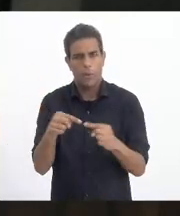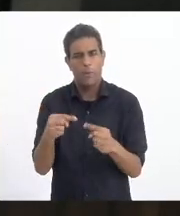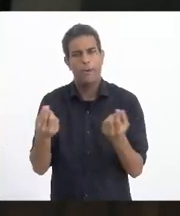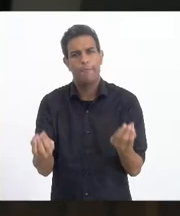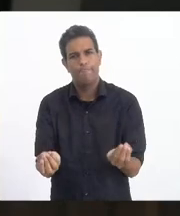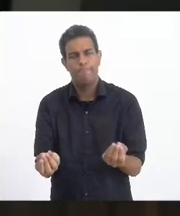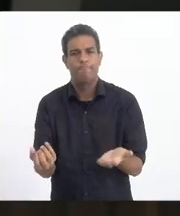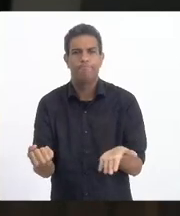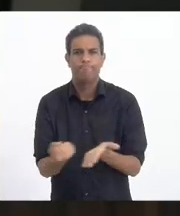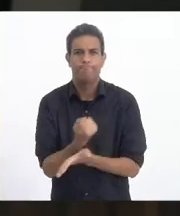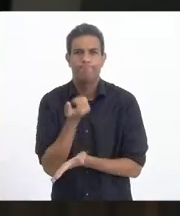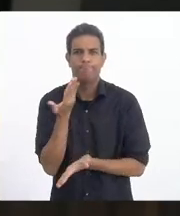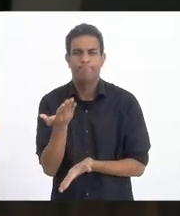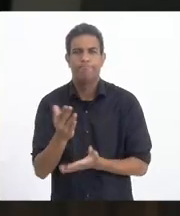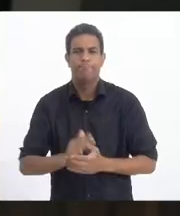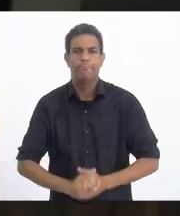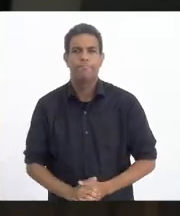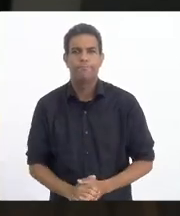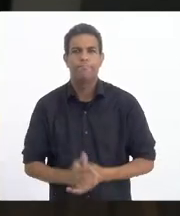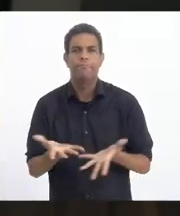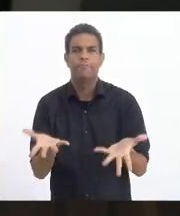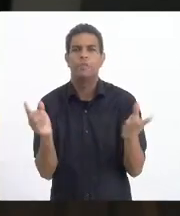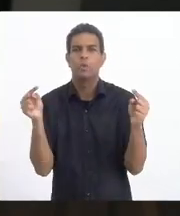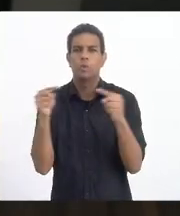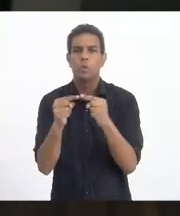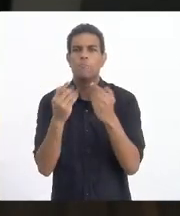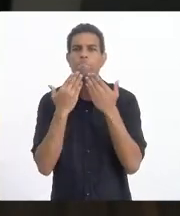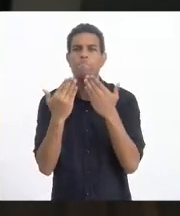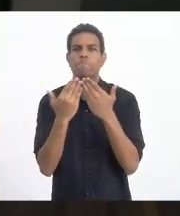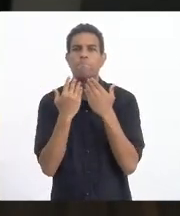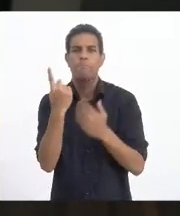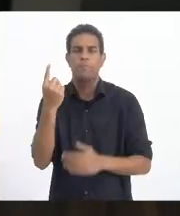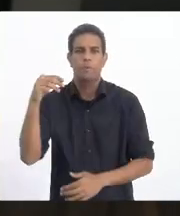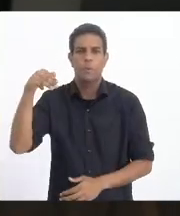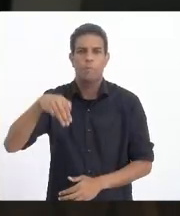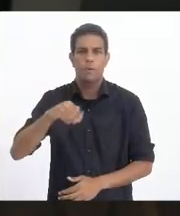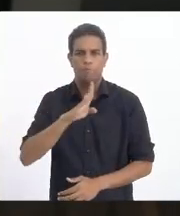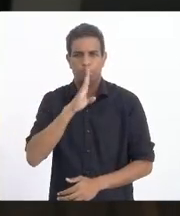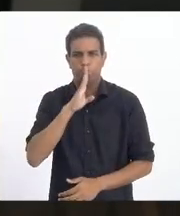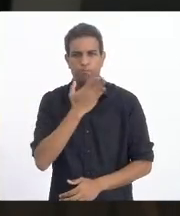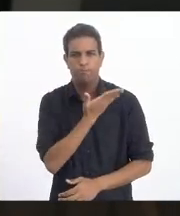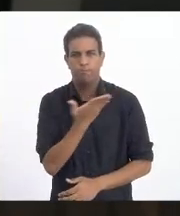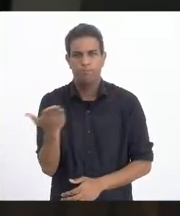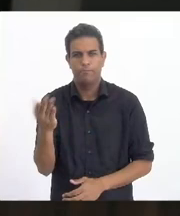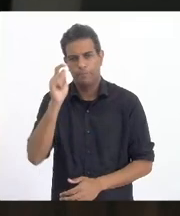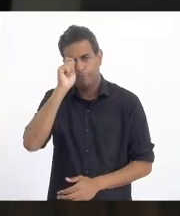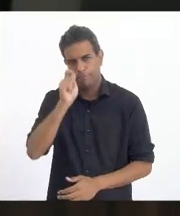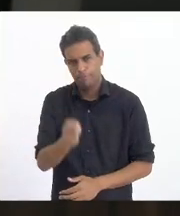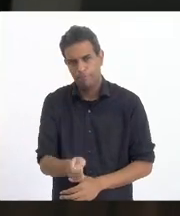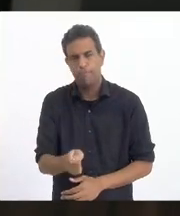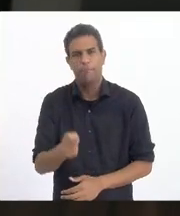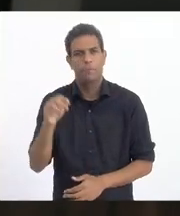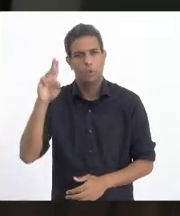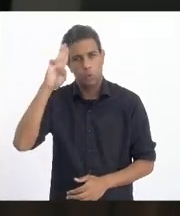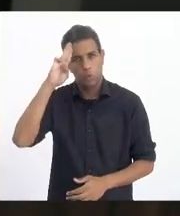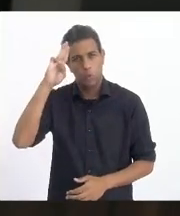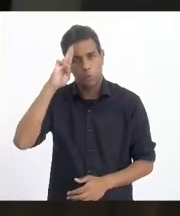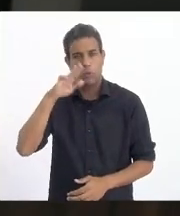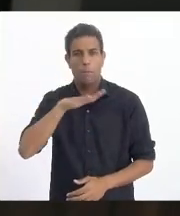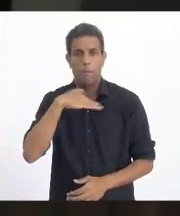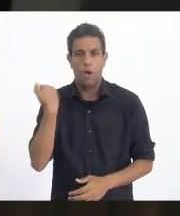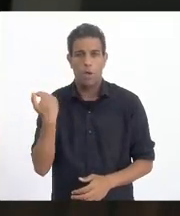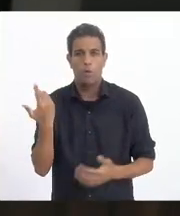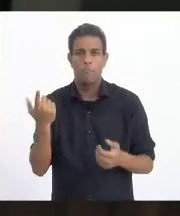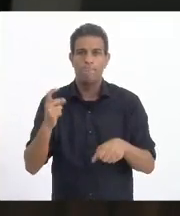Rogério. Eu quero, então, pedir um minuto de silêncio ao soldado que hoje